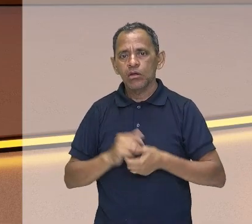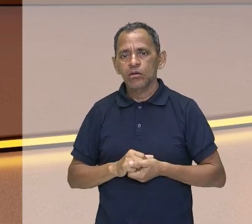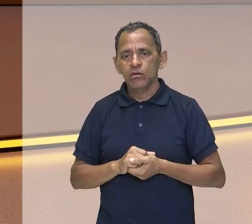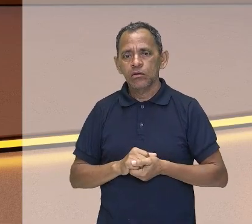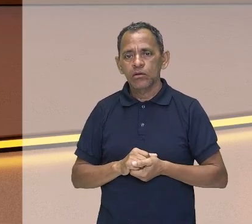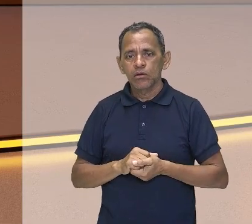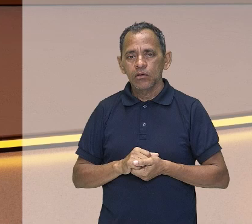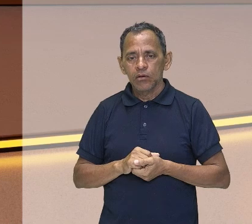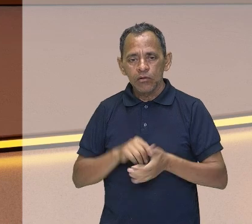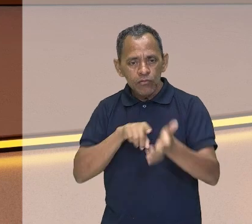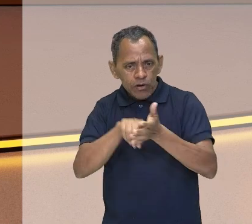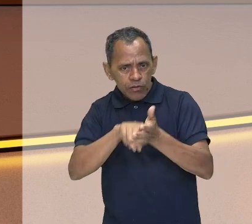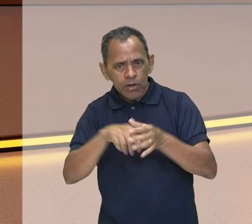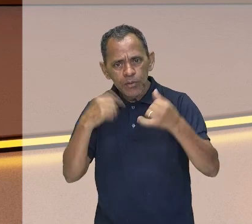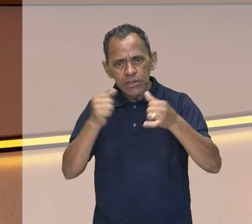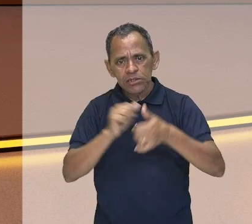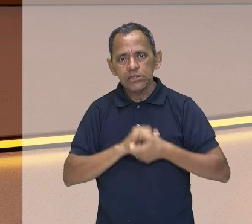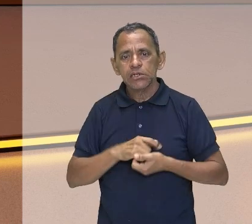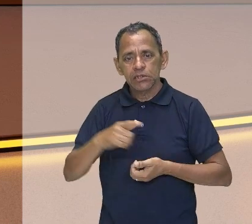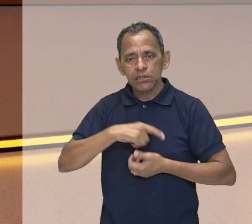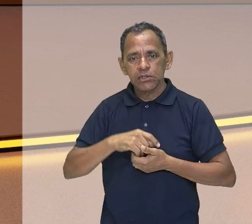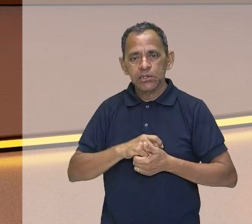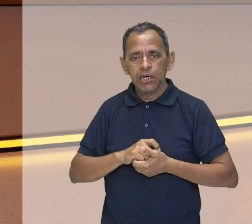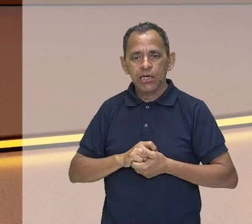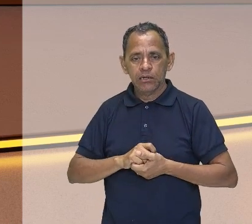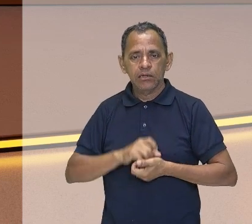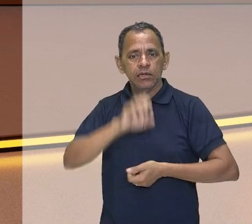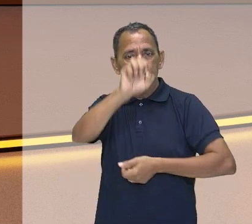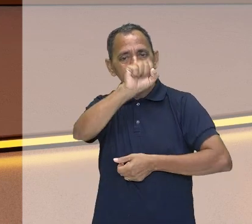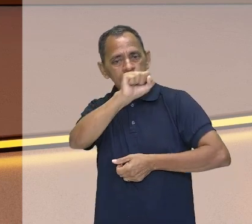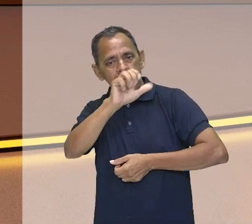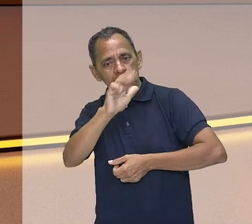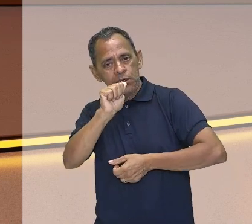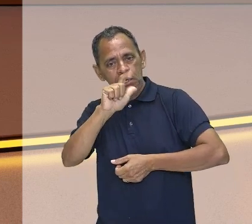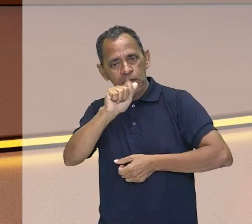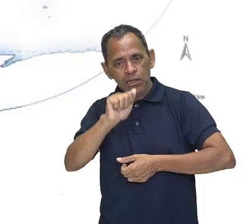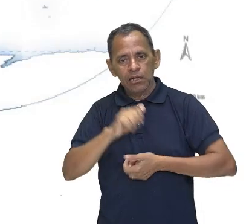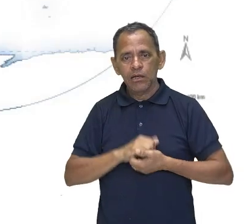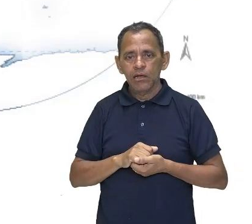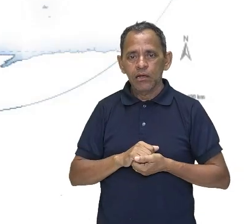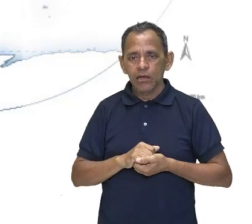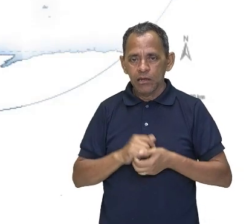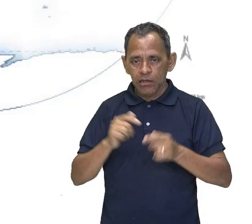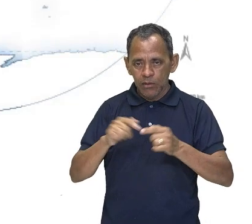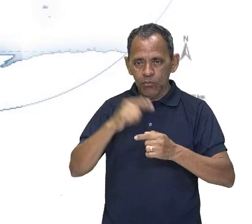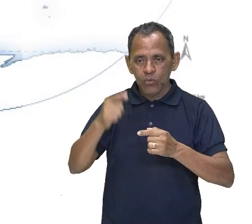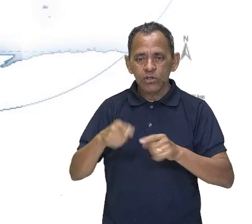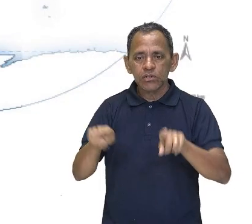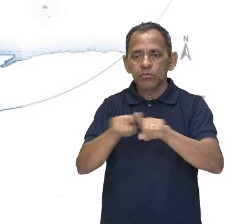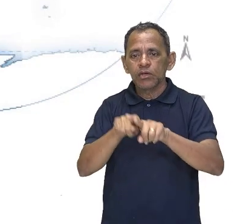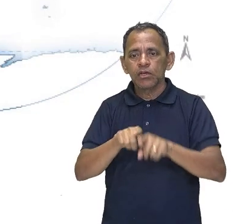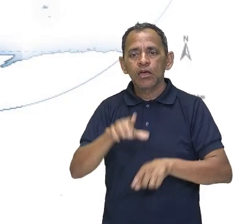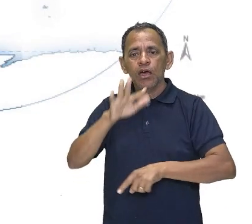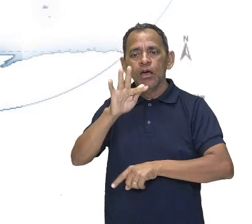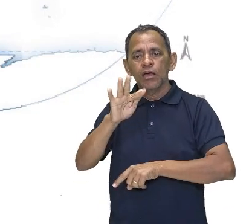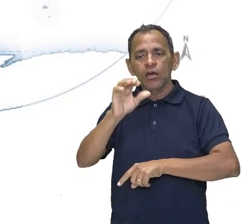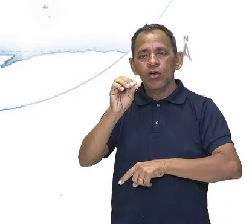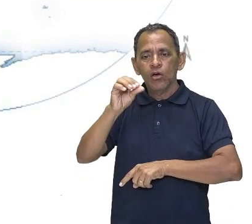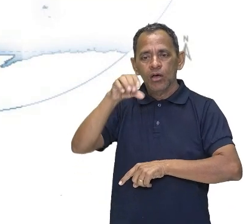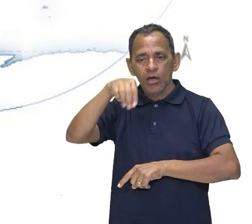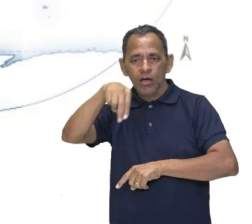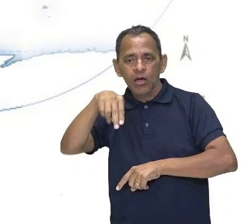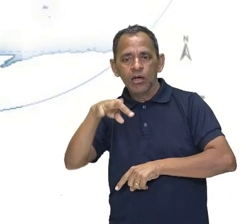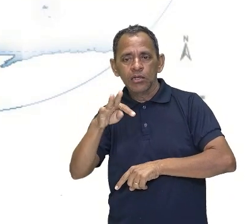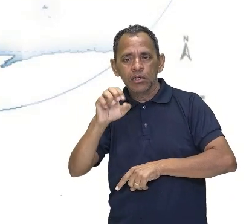escala gráfica, que aparece aqui nesse mapa. Prosseguindo, a gente vai verificar a fonte. Acompanhe aqui comigo. A fonte indica